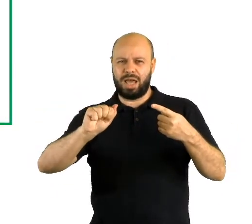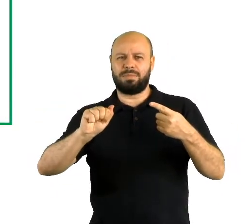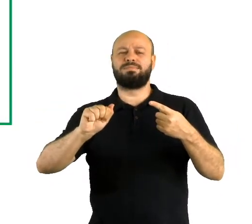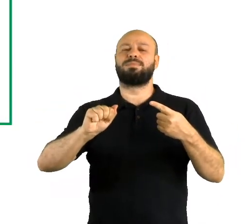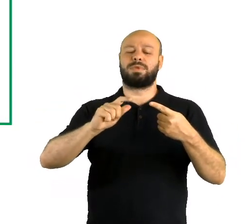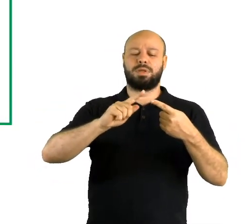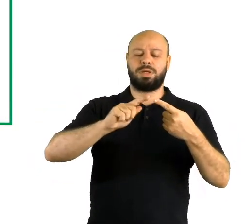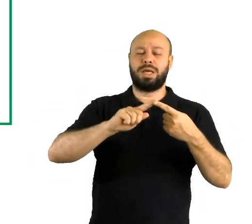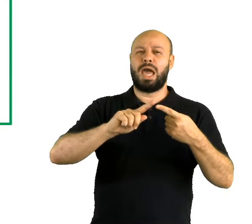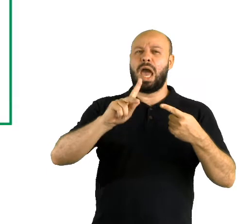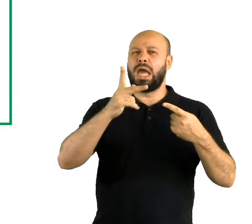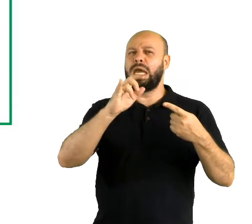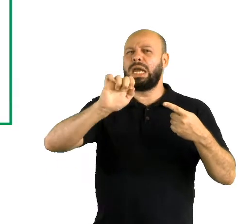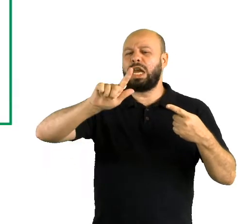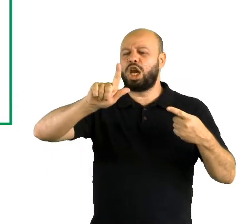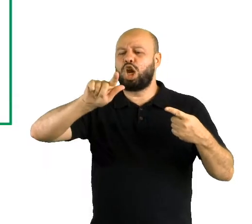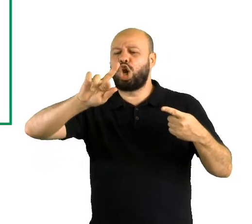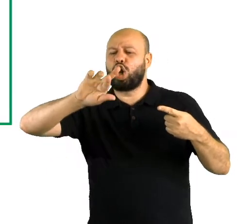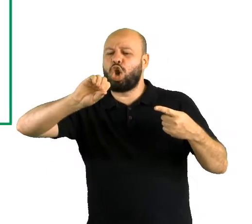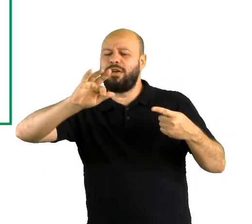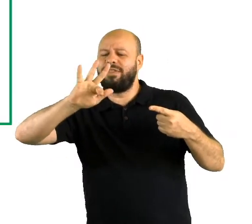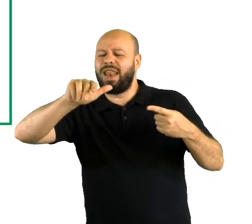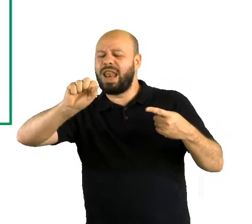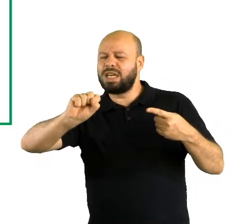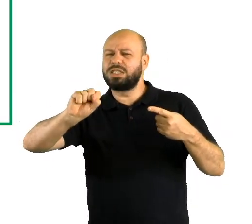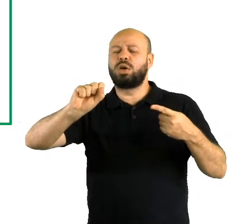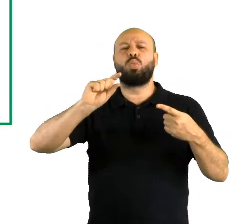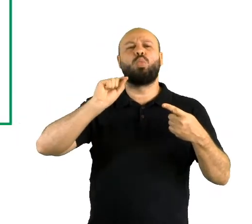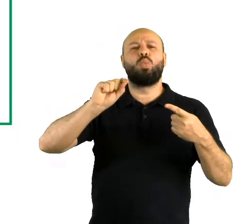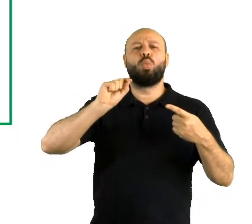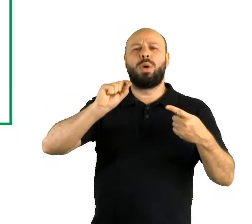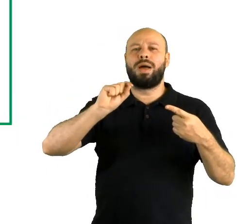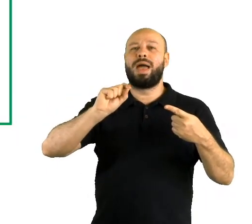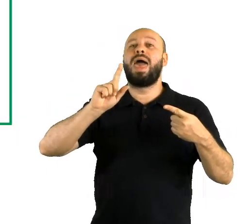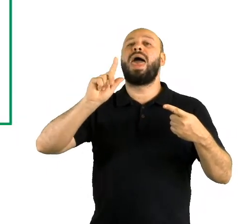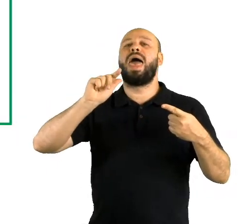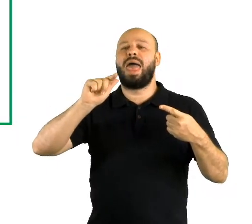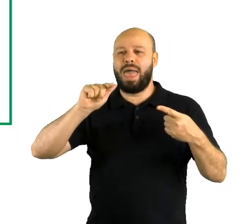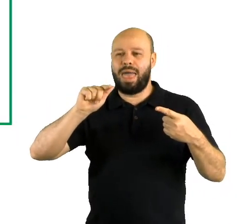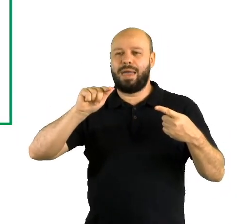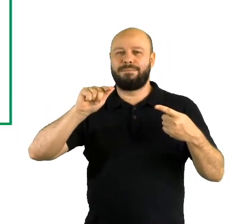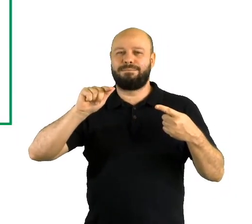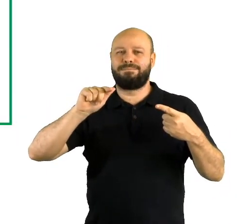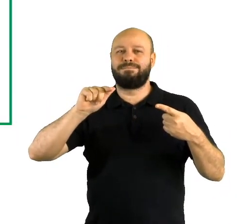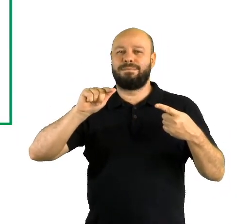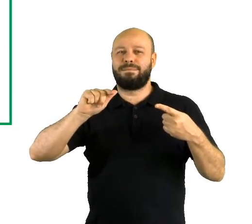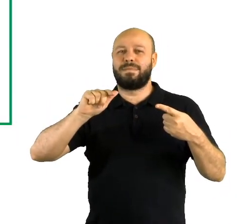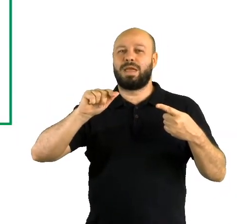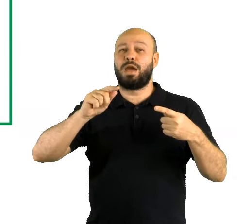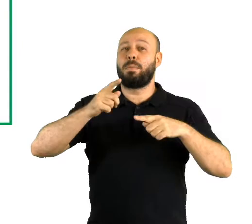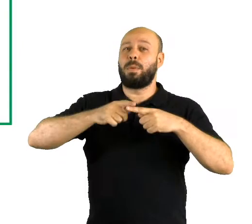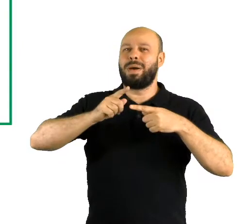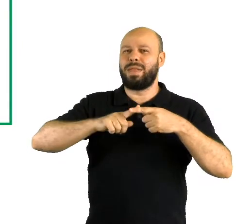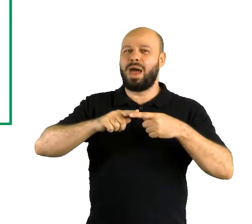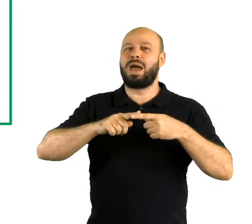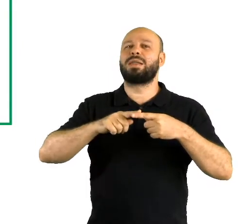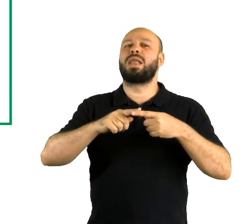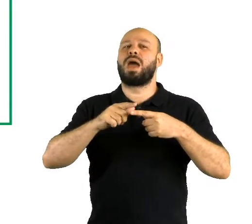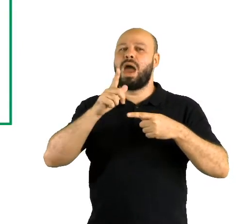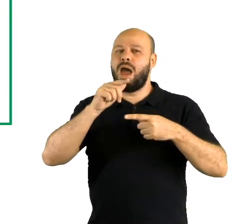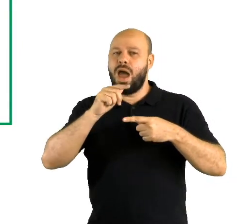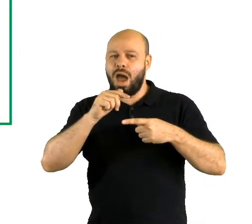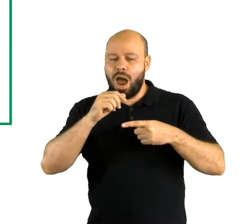e higrófilas. Lembre-se bem, higrófilas é quando tem muita água. Toda vida que